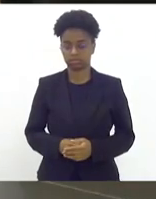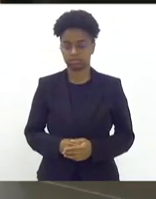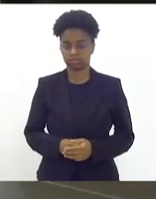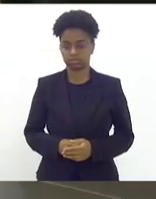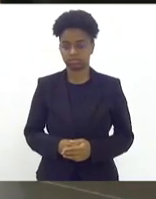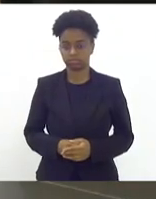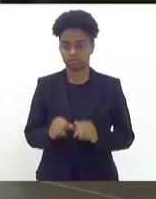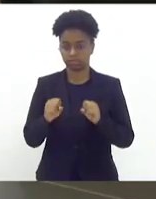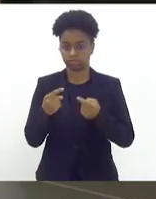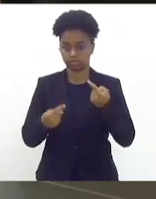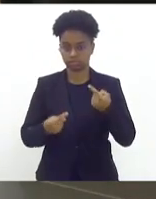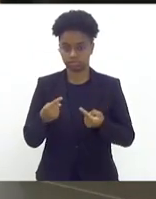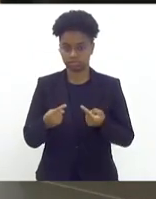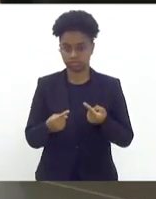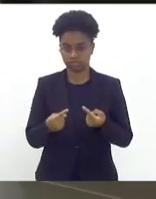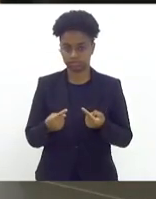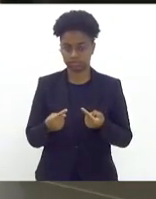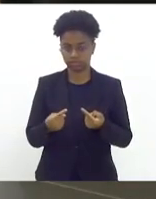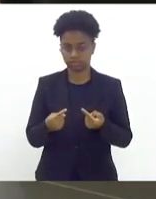Em discussão.